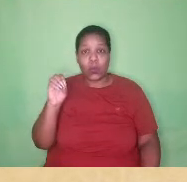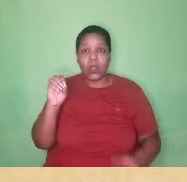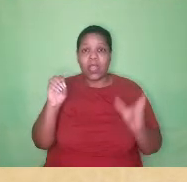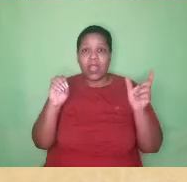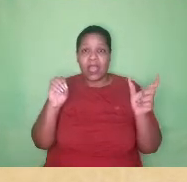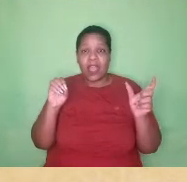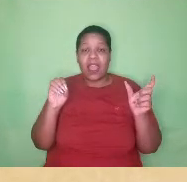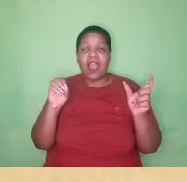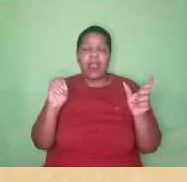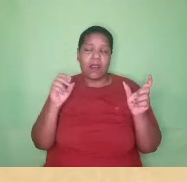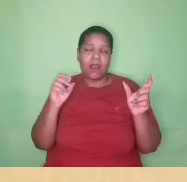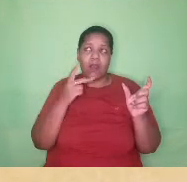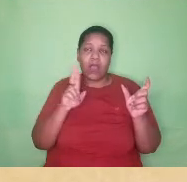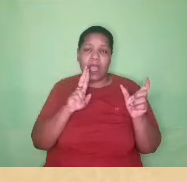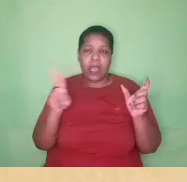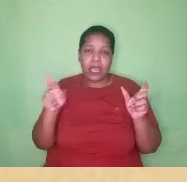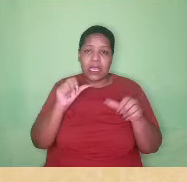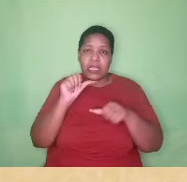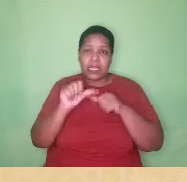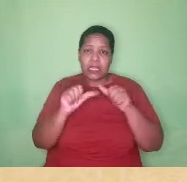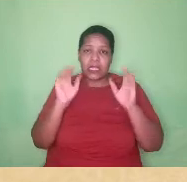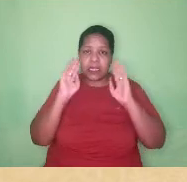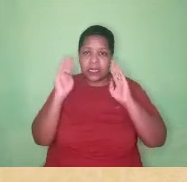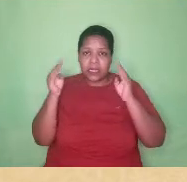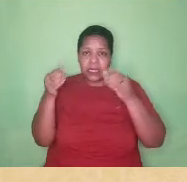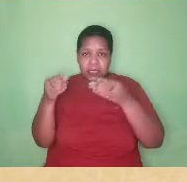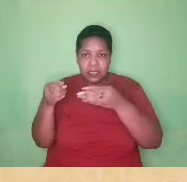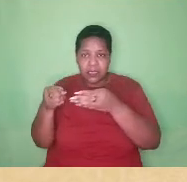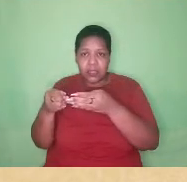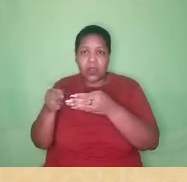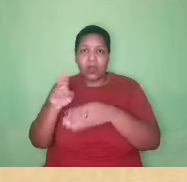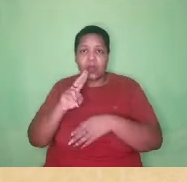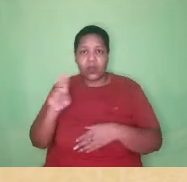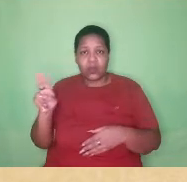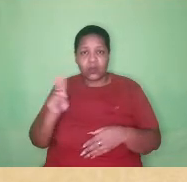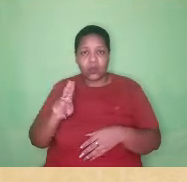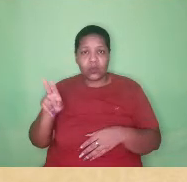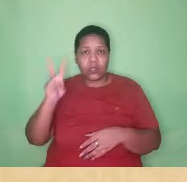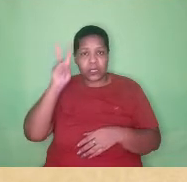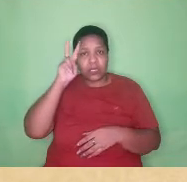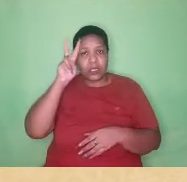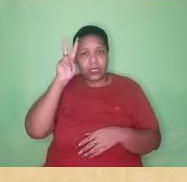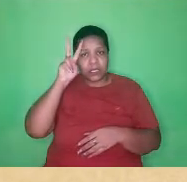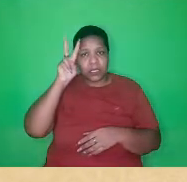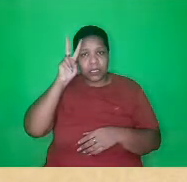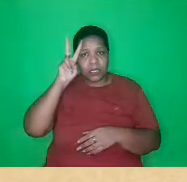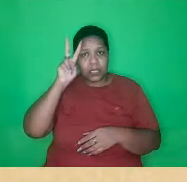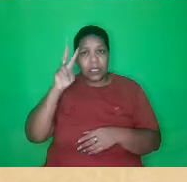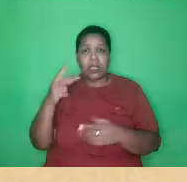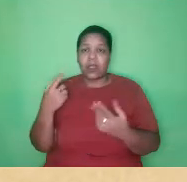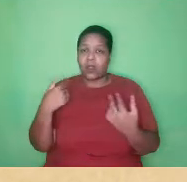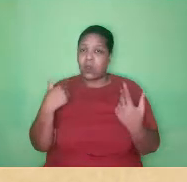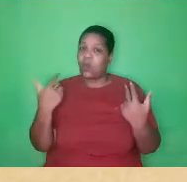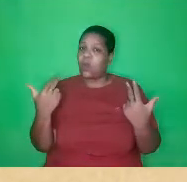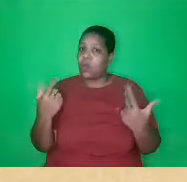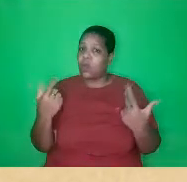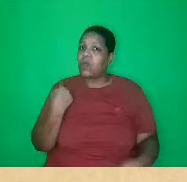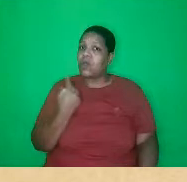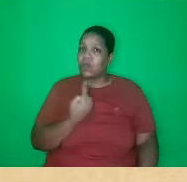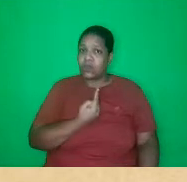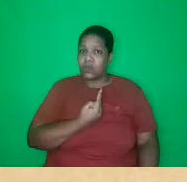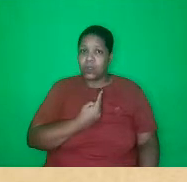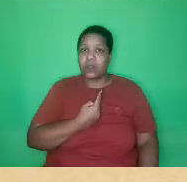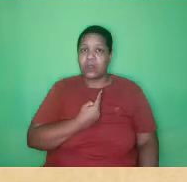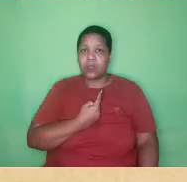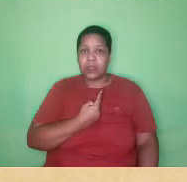própria reorientação das nomenclaturas por parte do historiador, como também nós, historiadores,